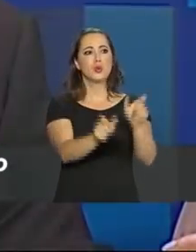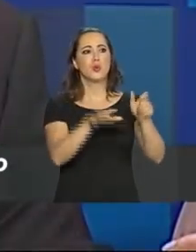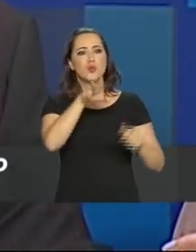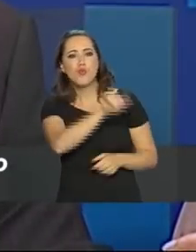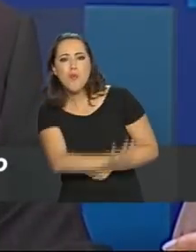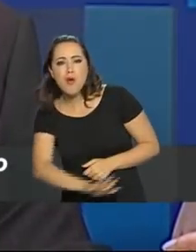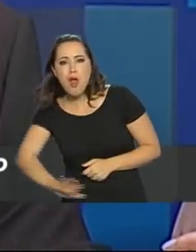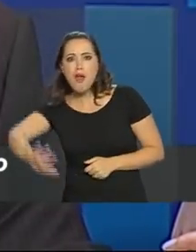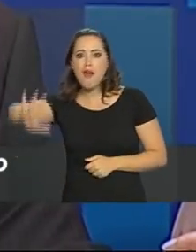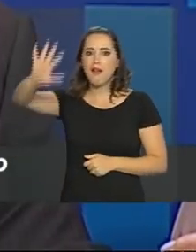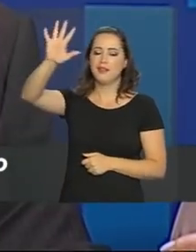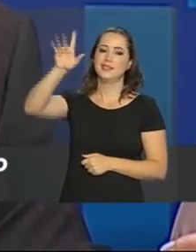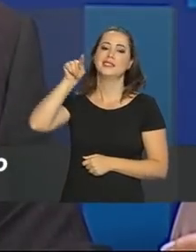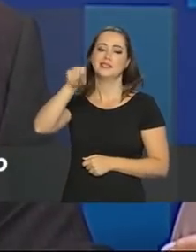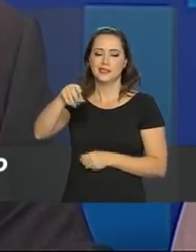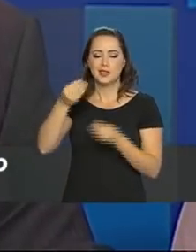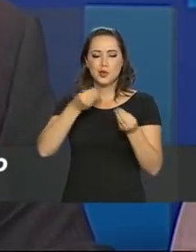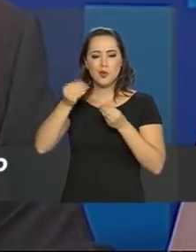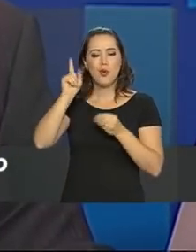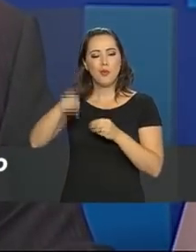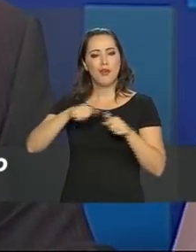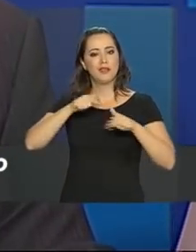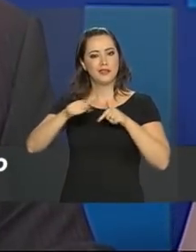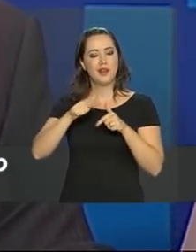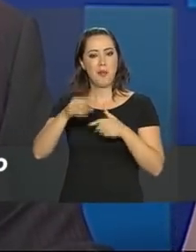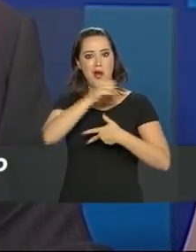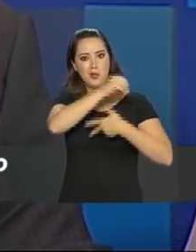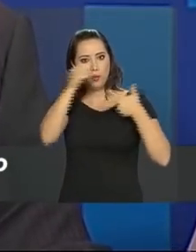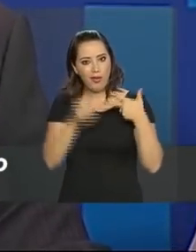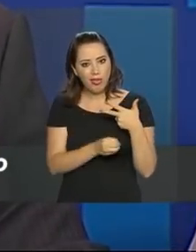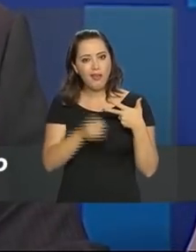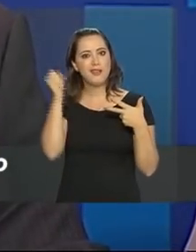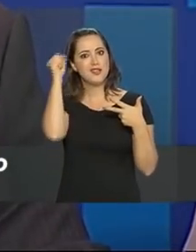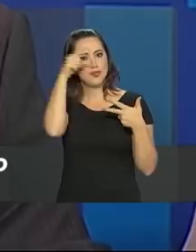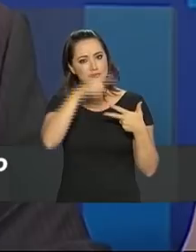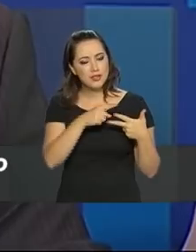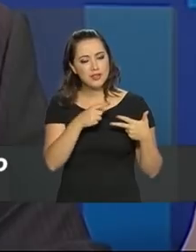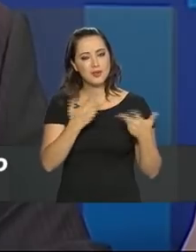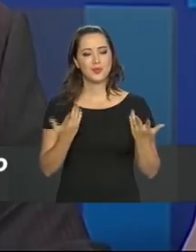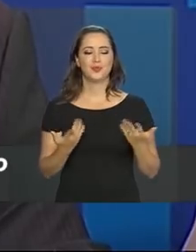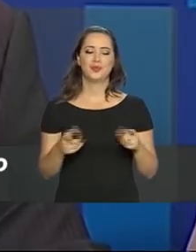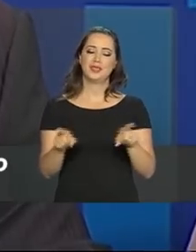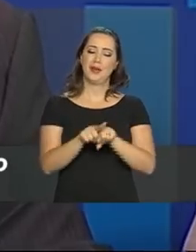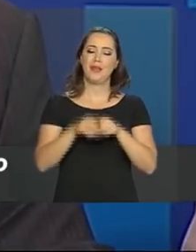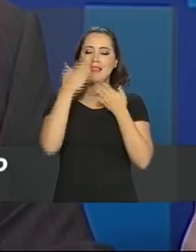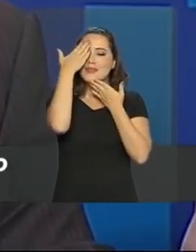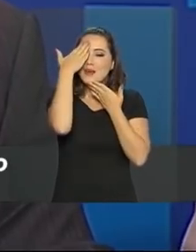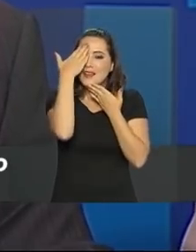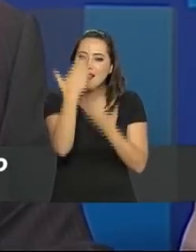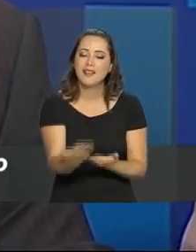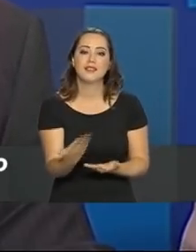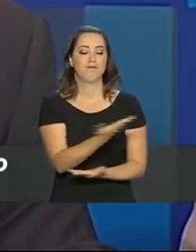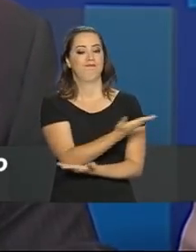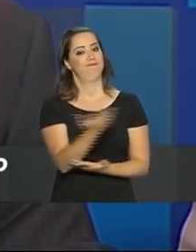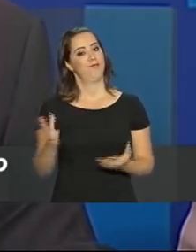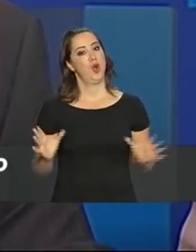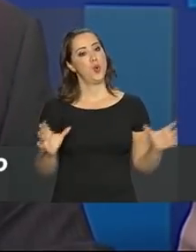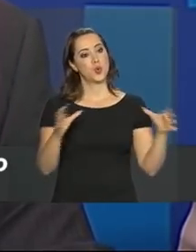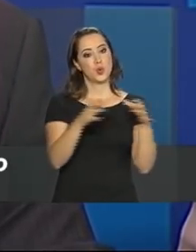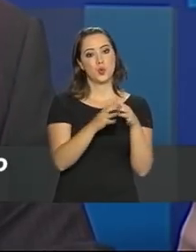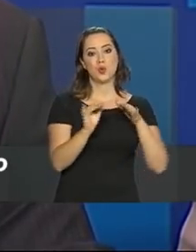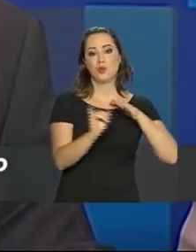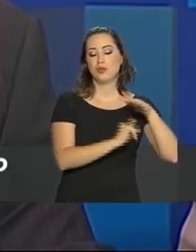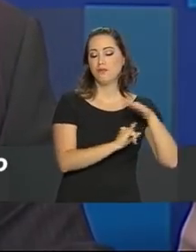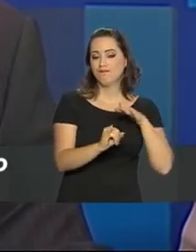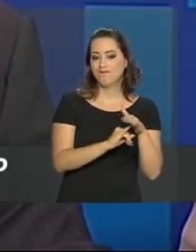nosso país para fazer o enem mas quero também aqui de antemão agradecer as outras instituições é que